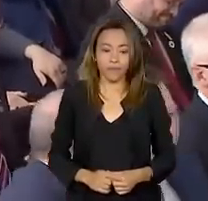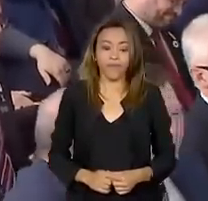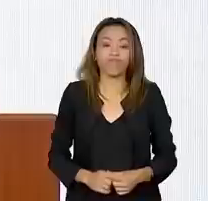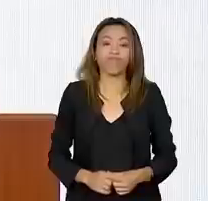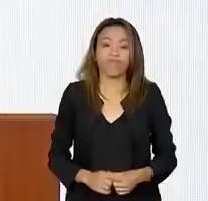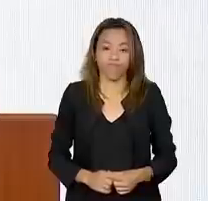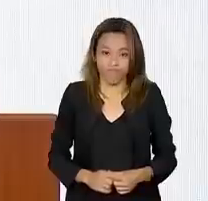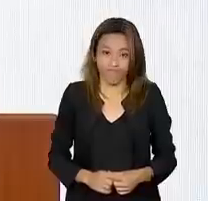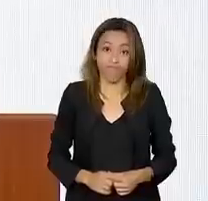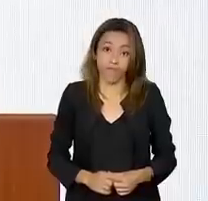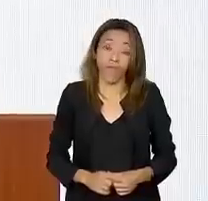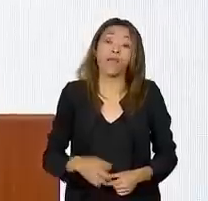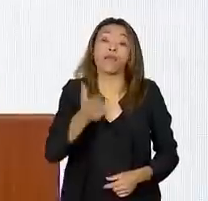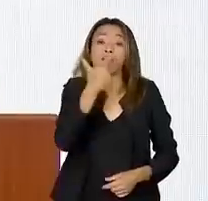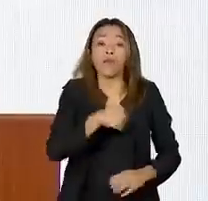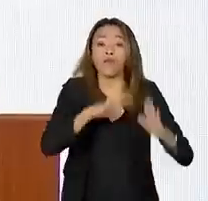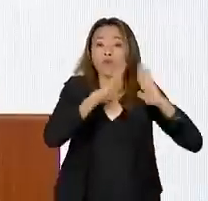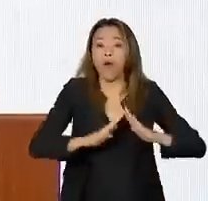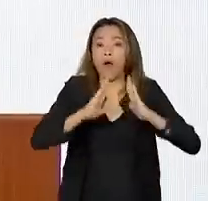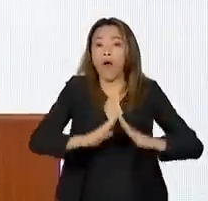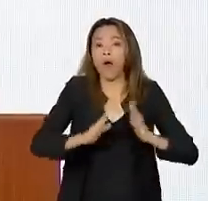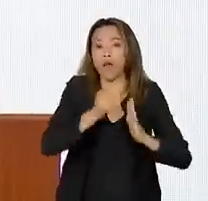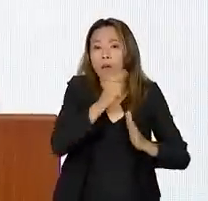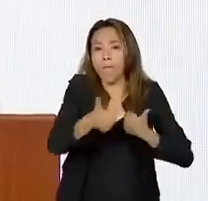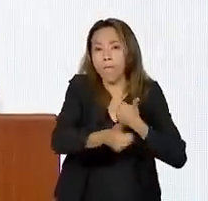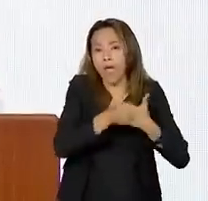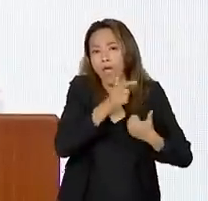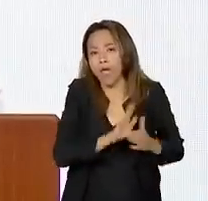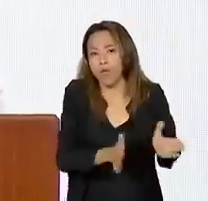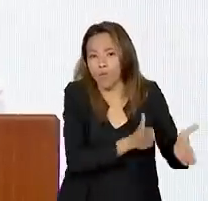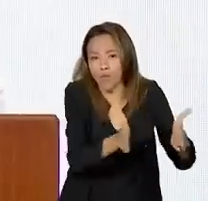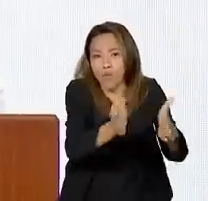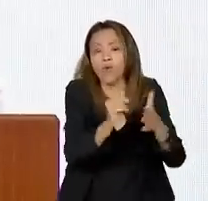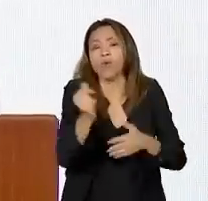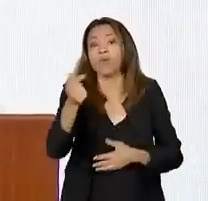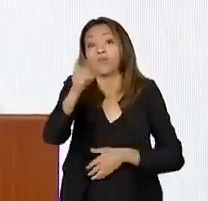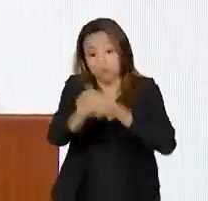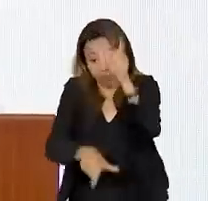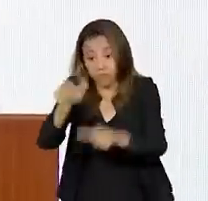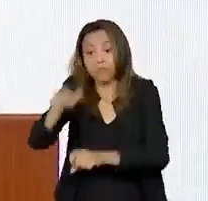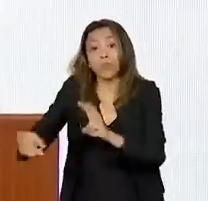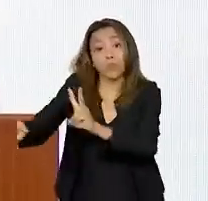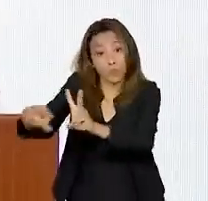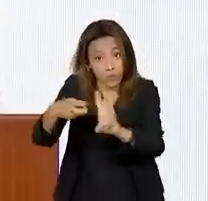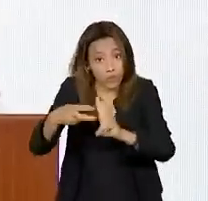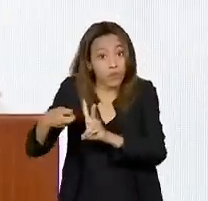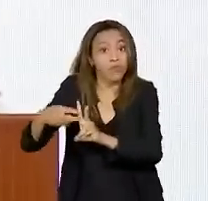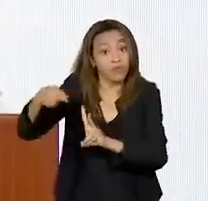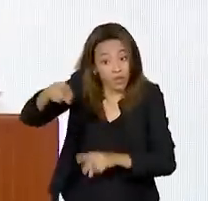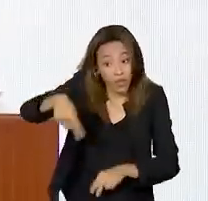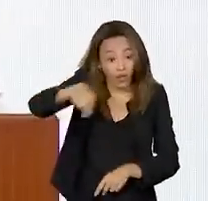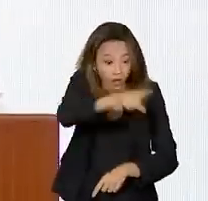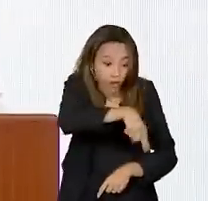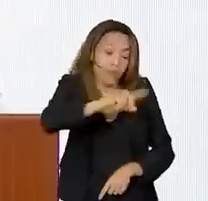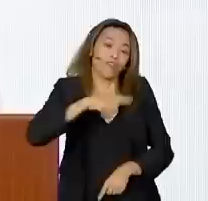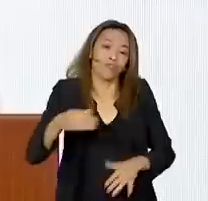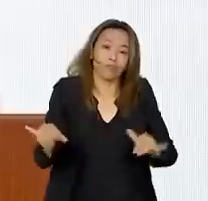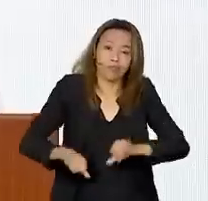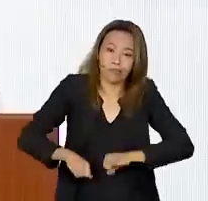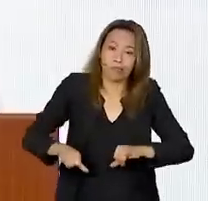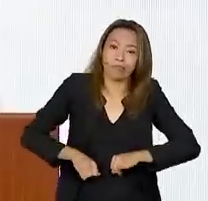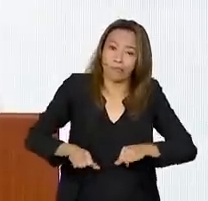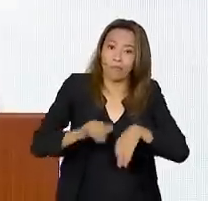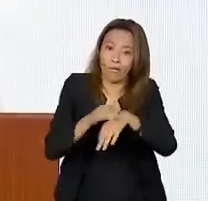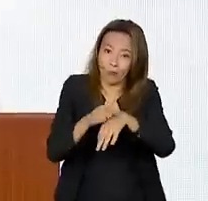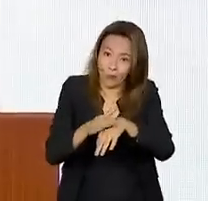Os nossos ribeirinhos, os nossos índios, que também são acometidos pelo mal de